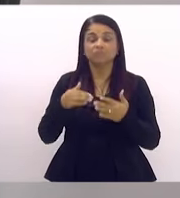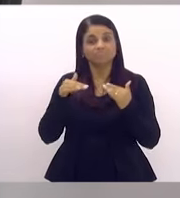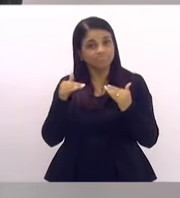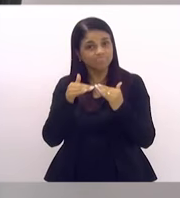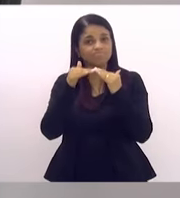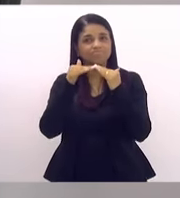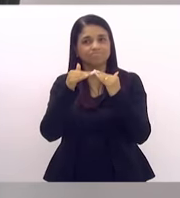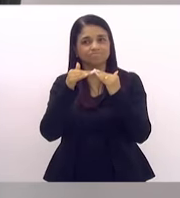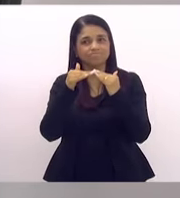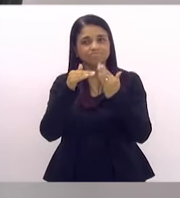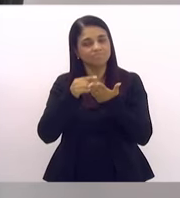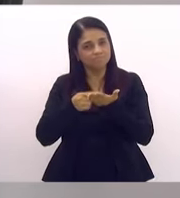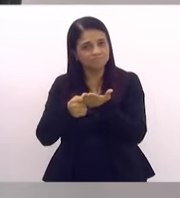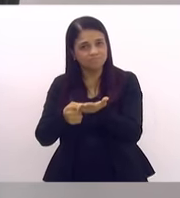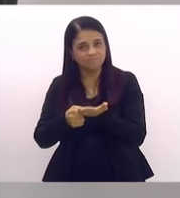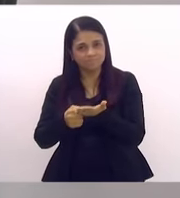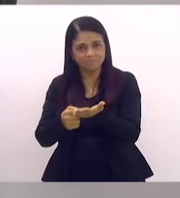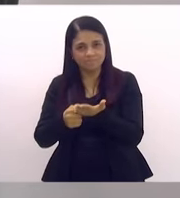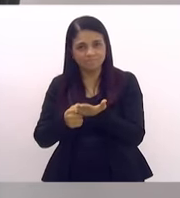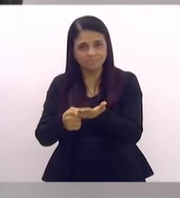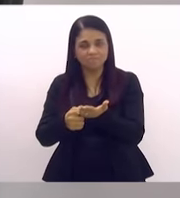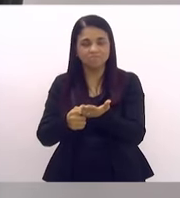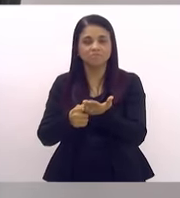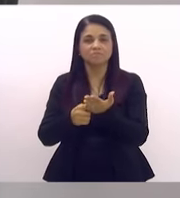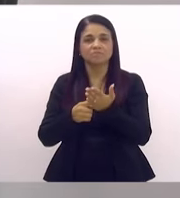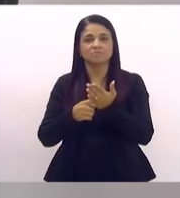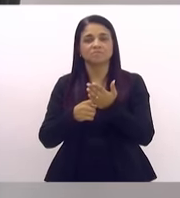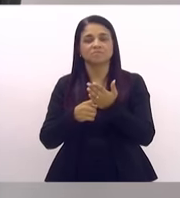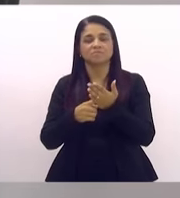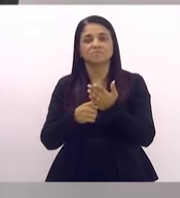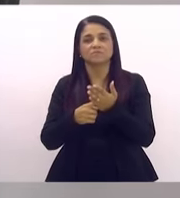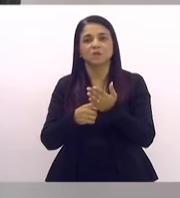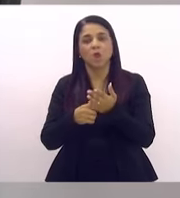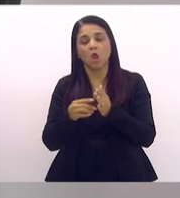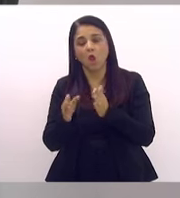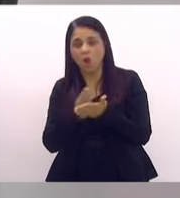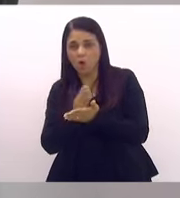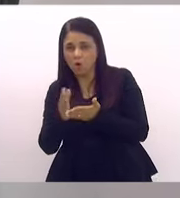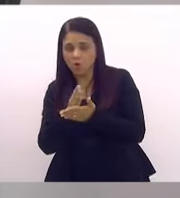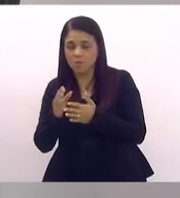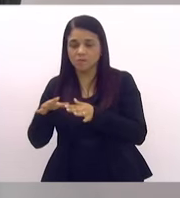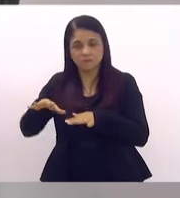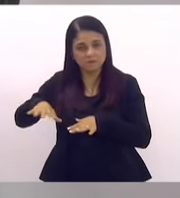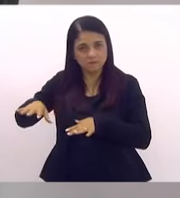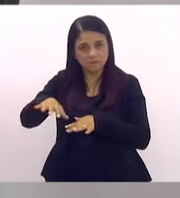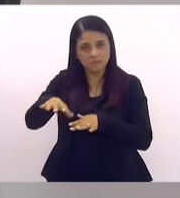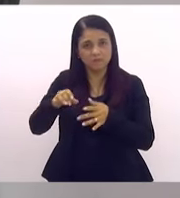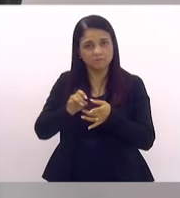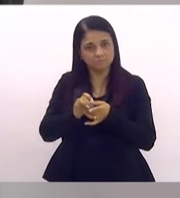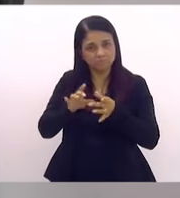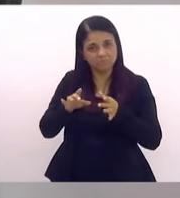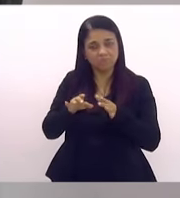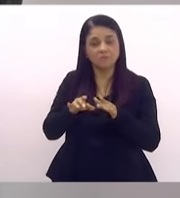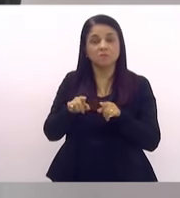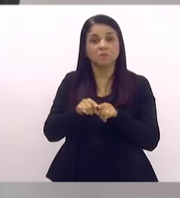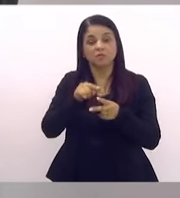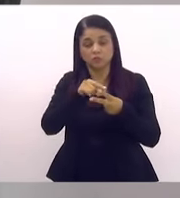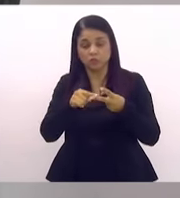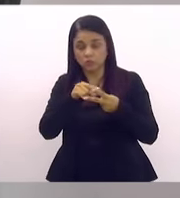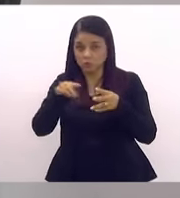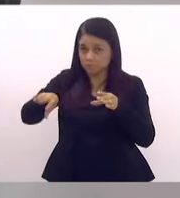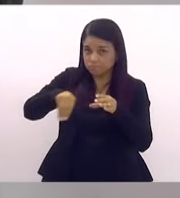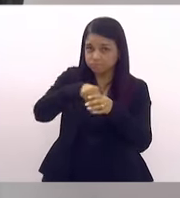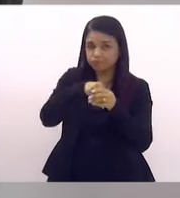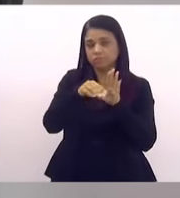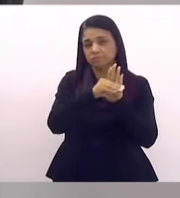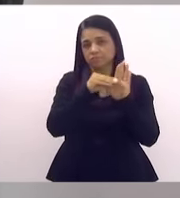consenso, depois de ouvir algumas partes abrindo mão de umas questões ou outras, inclusive agora, mais dois pontos incorporados